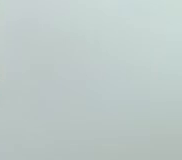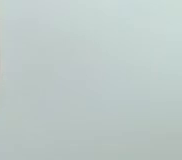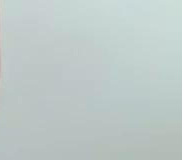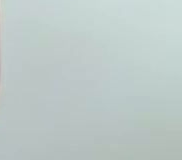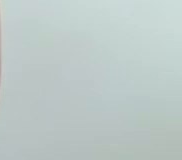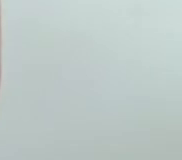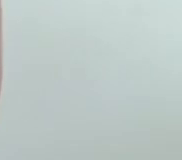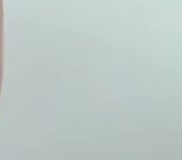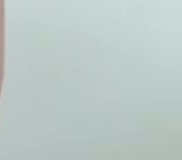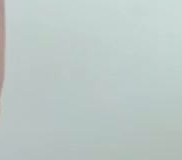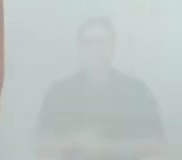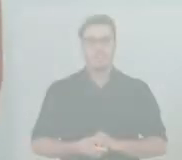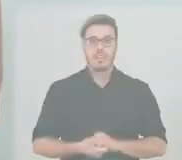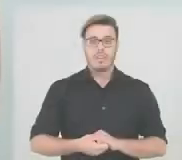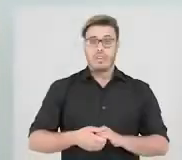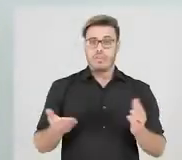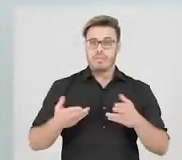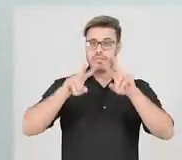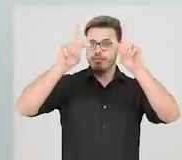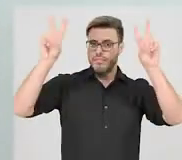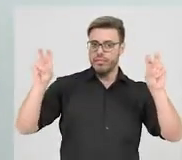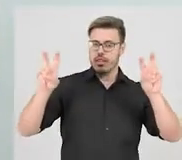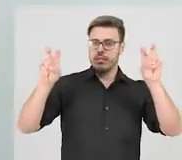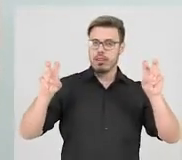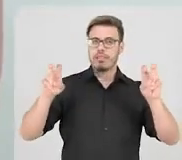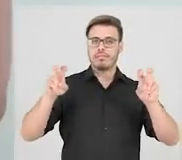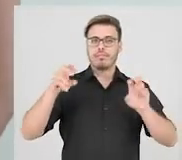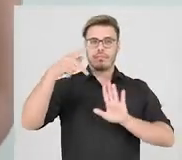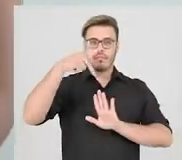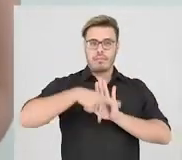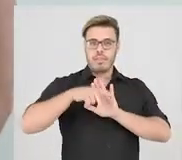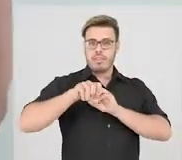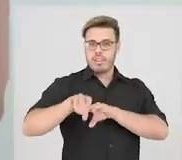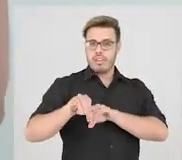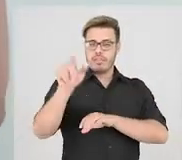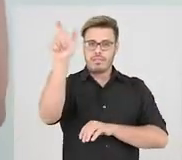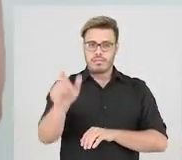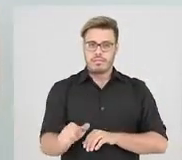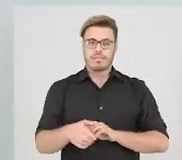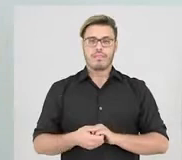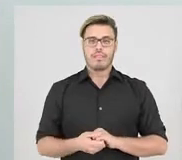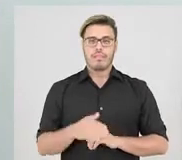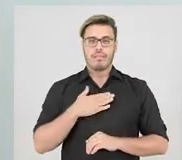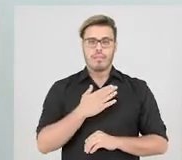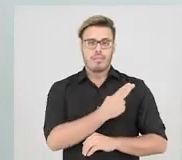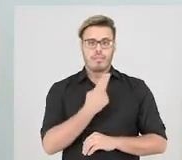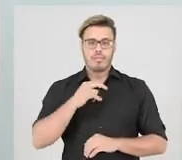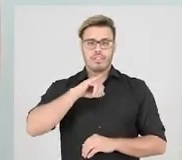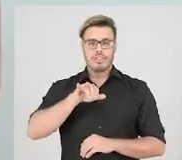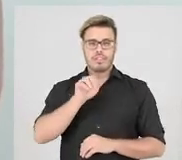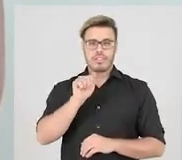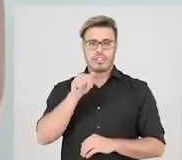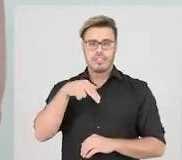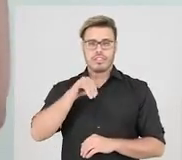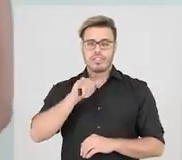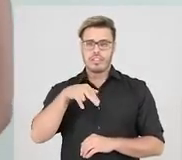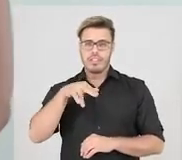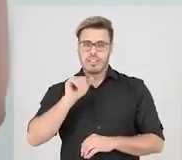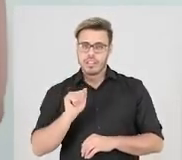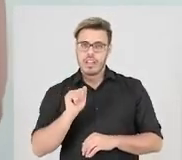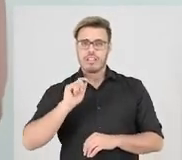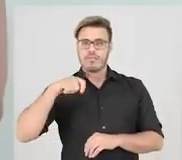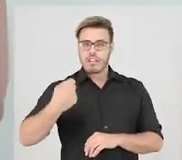Oi pessoal, tudo bem? Hoje nós vamos falar de plano educacional individualizado. Meu nome é Janaína, eu sou